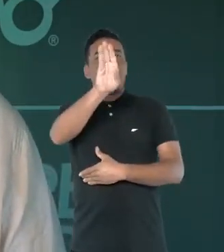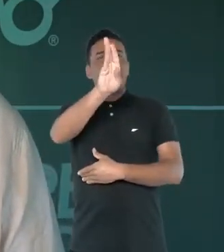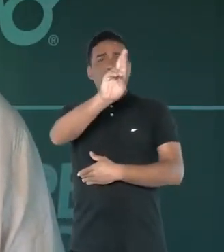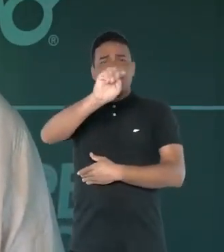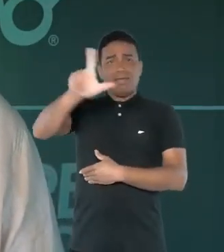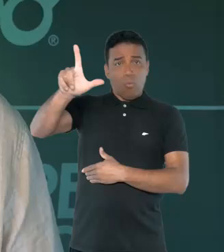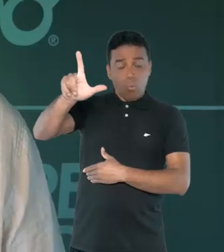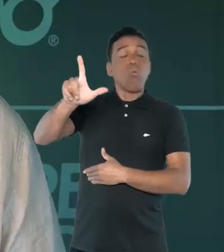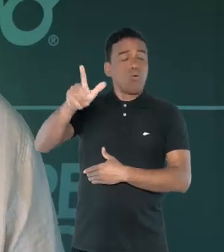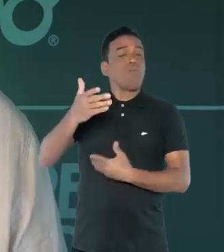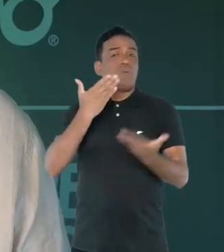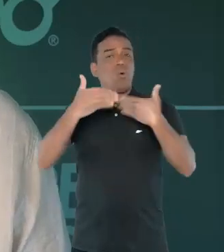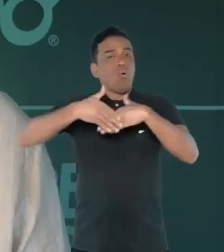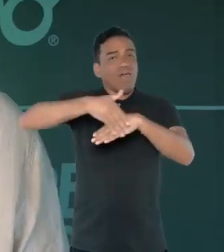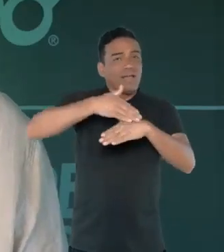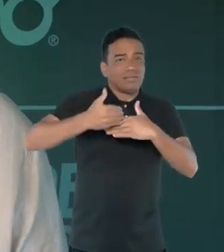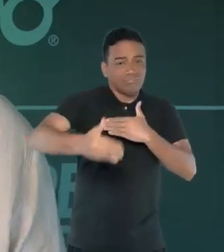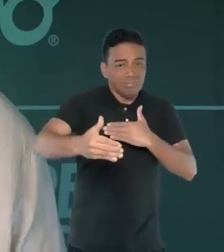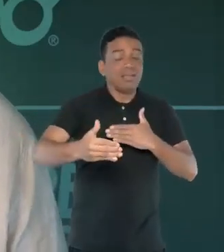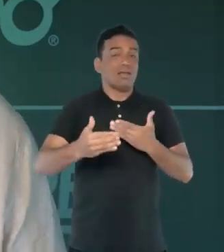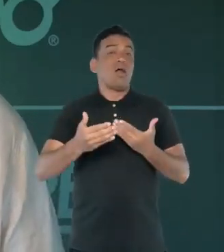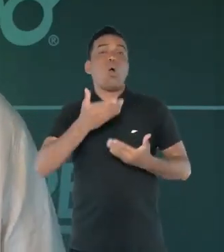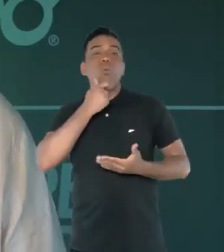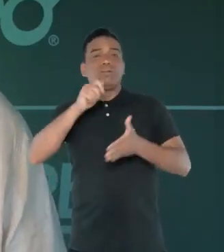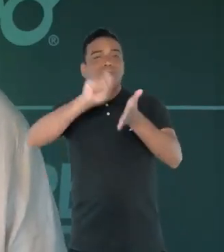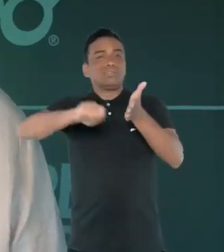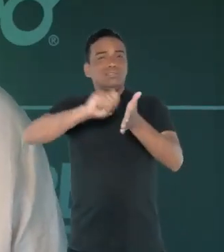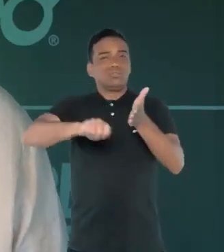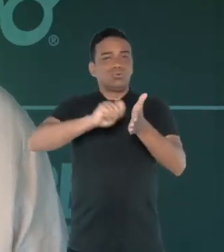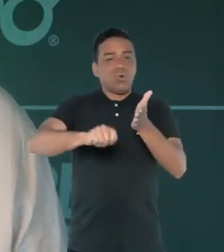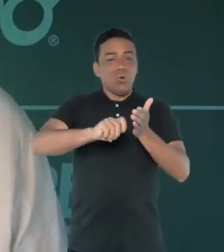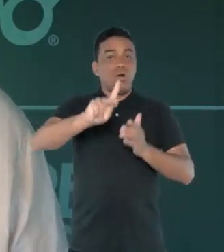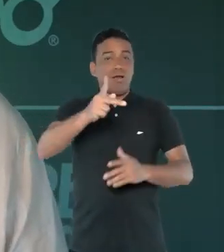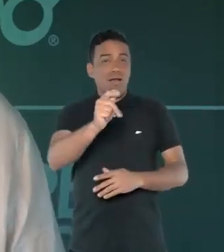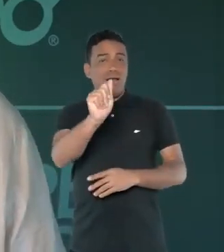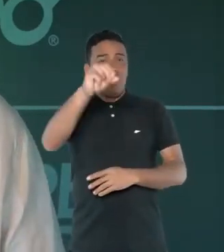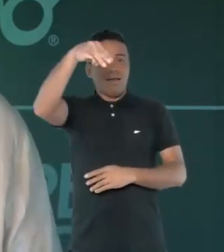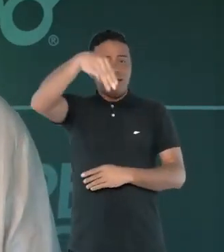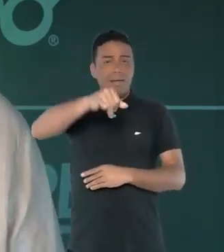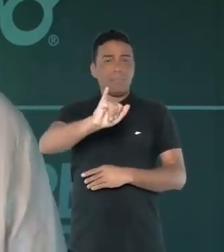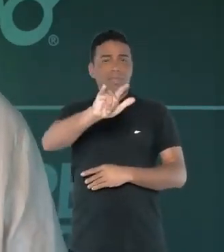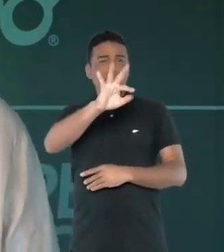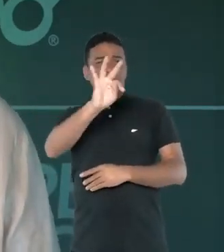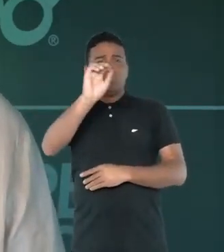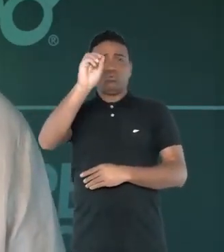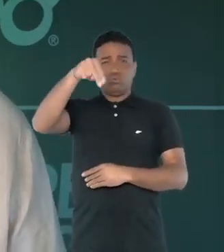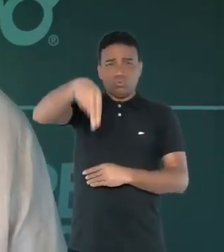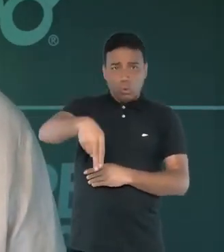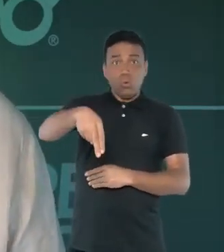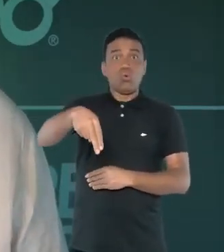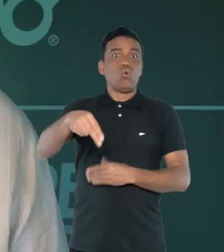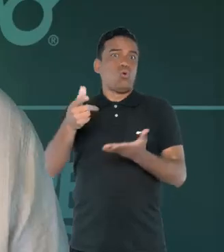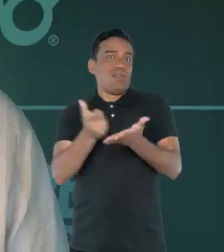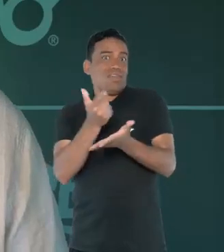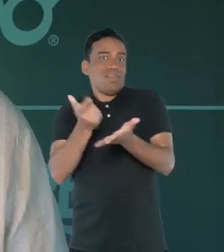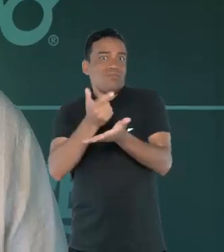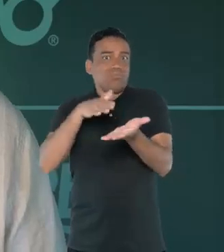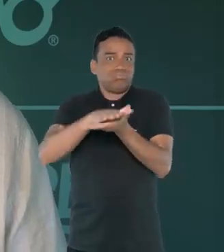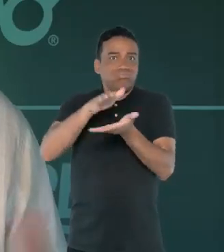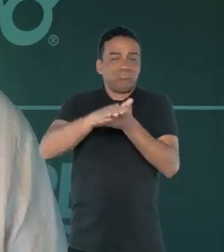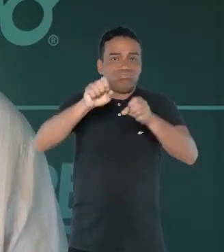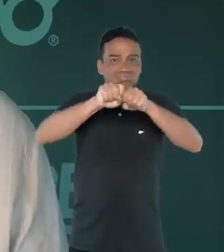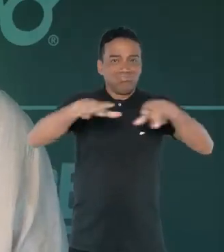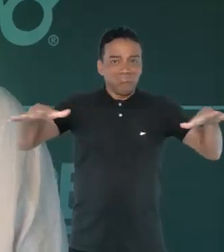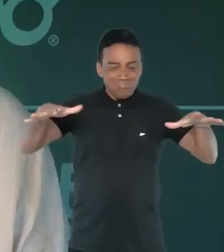dar início à nossa conversa de hoje com o escritor Hamilton dos Santos, que lança O Triunfo das Paixões, David Hume e